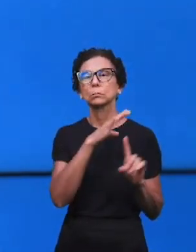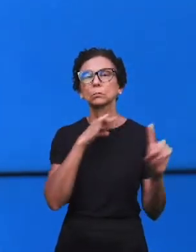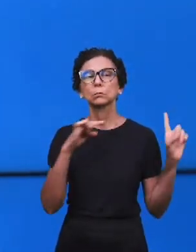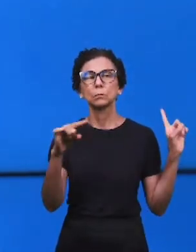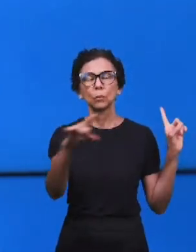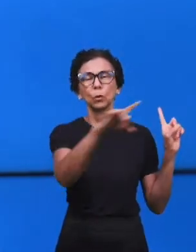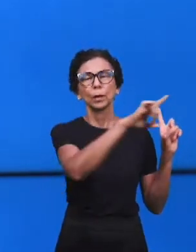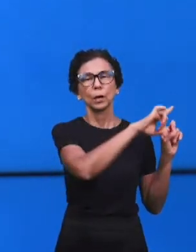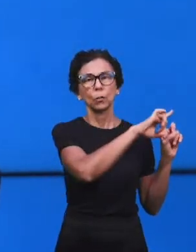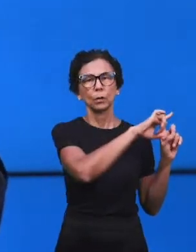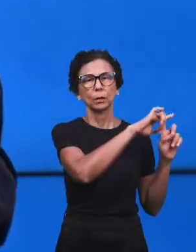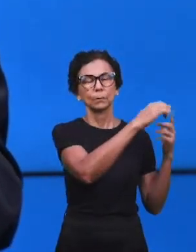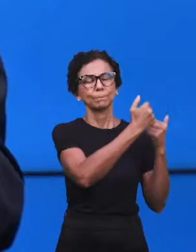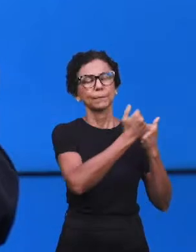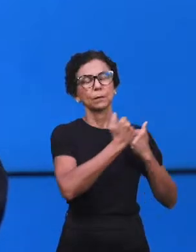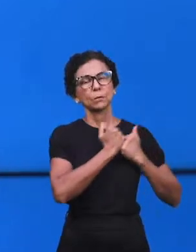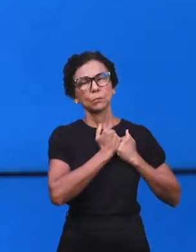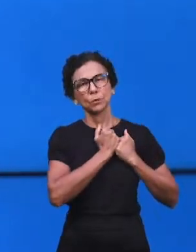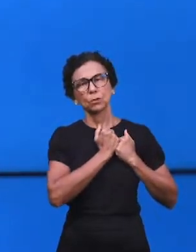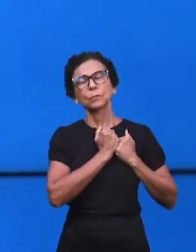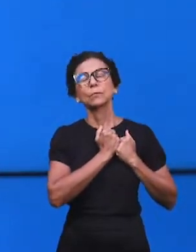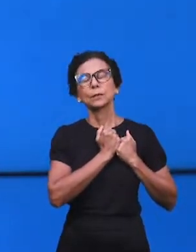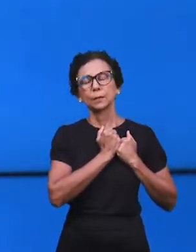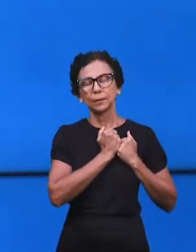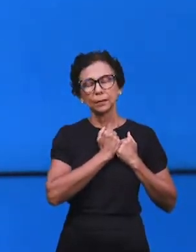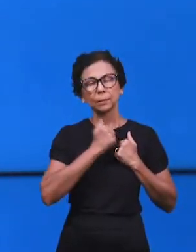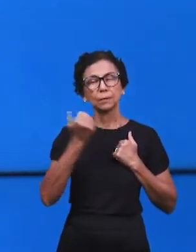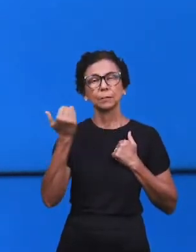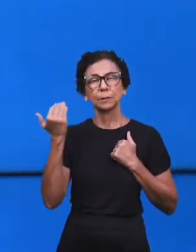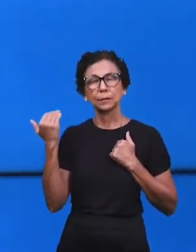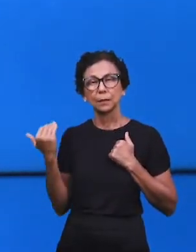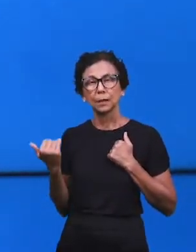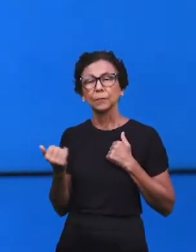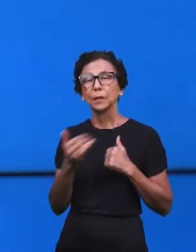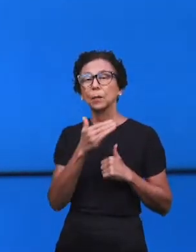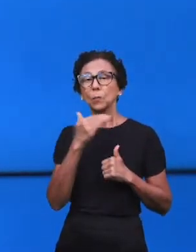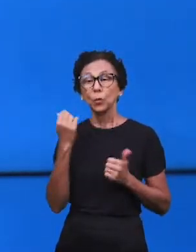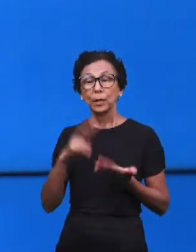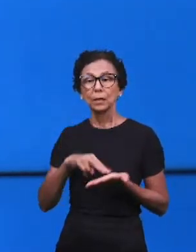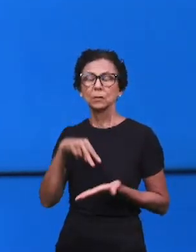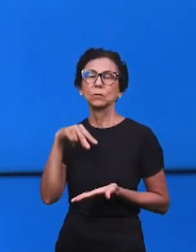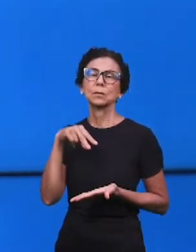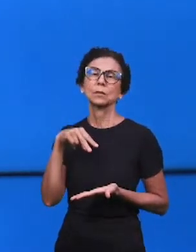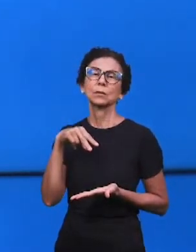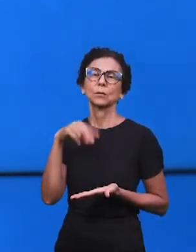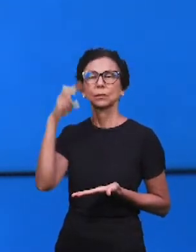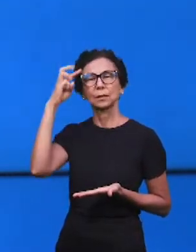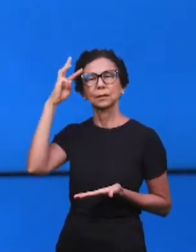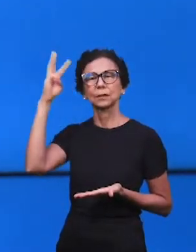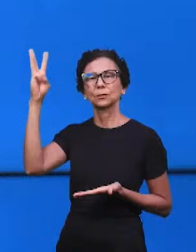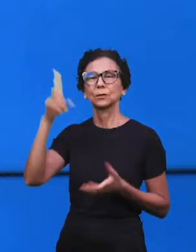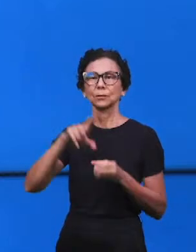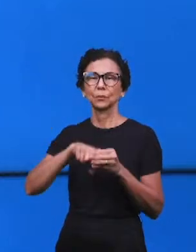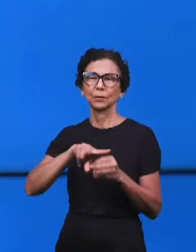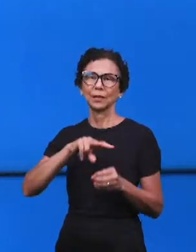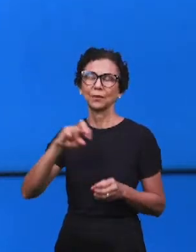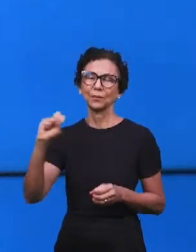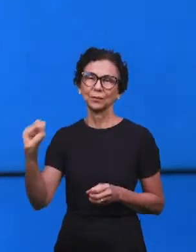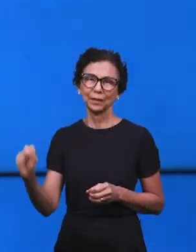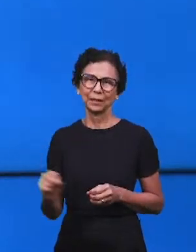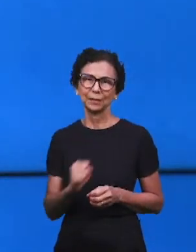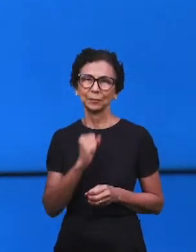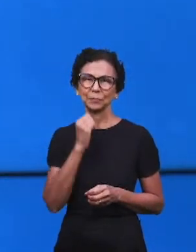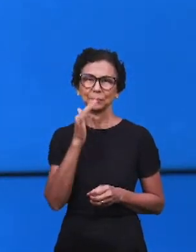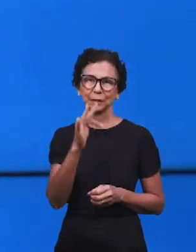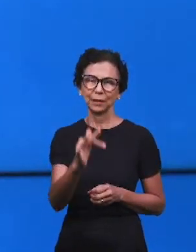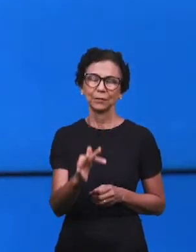nós, lá na cruz do Calvário, morreu, ressuscitou e há de voltar. E é por isso que nós dizemos que somos salvos, não